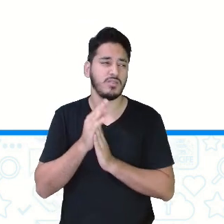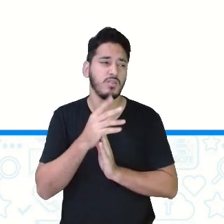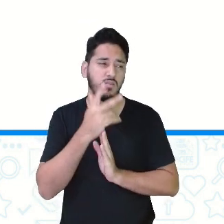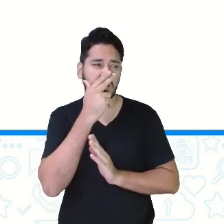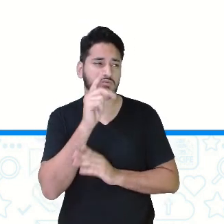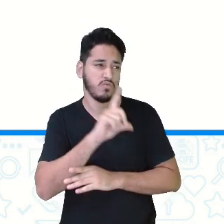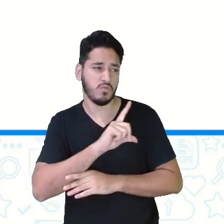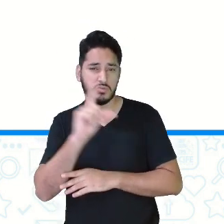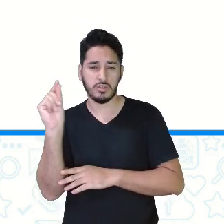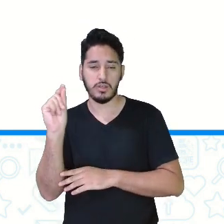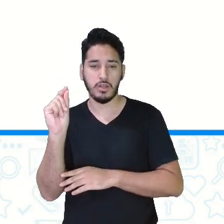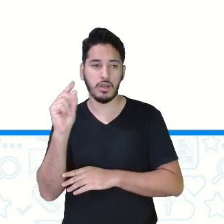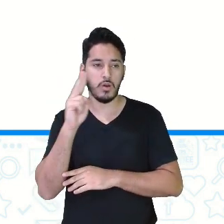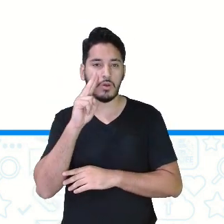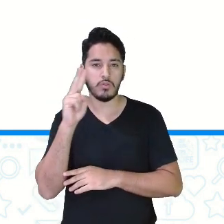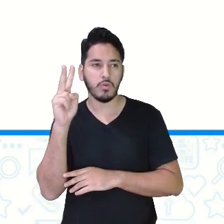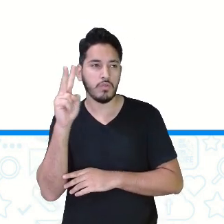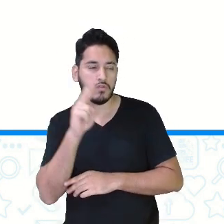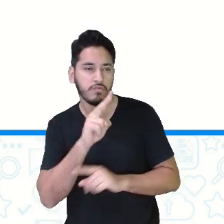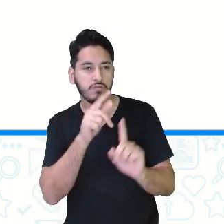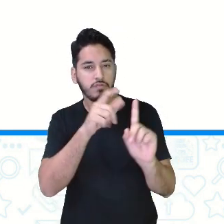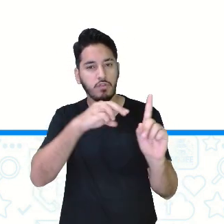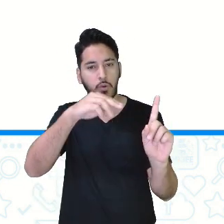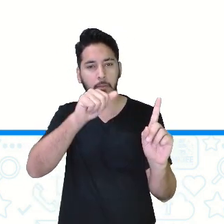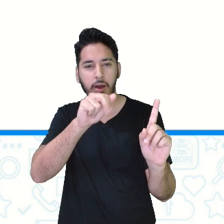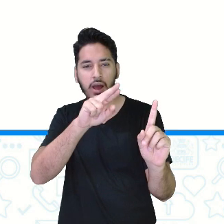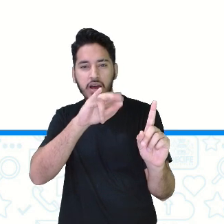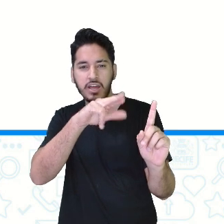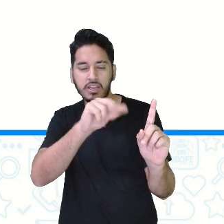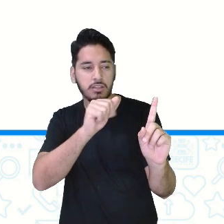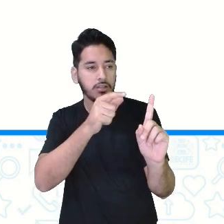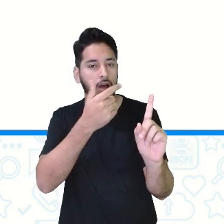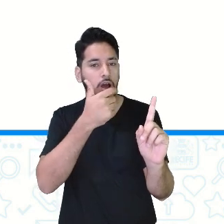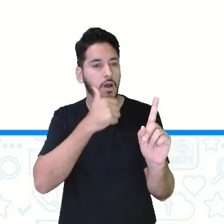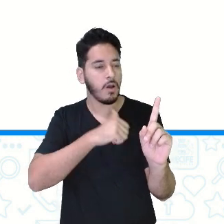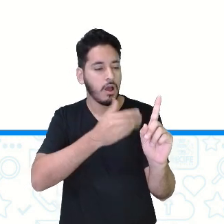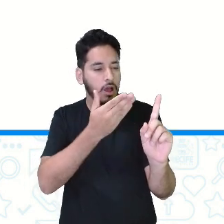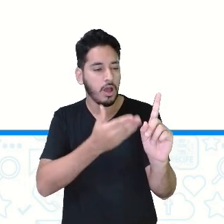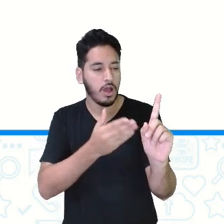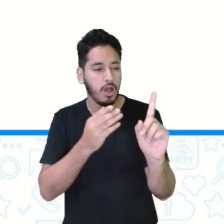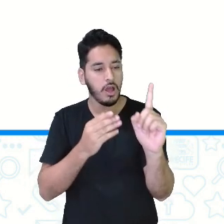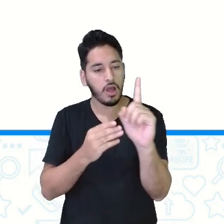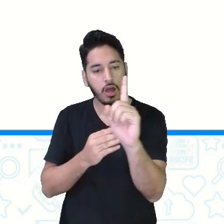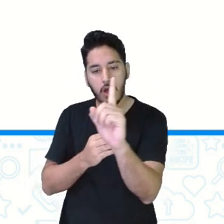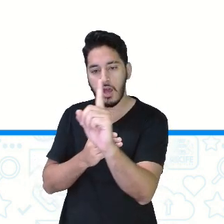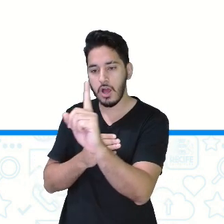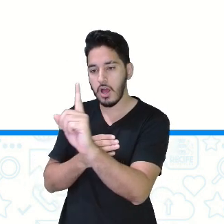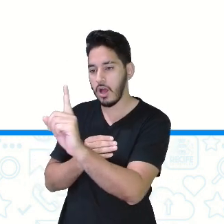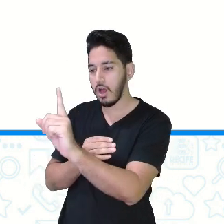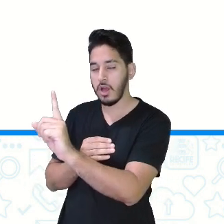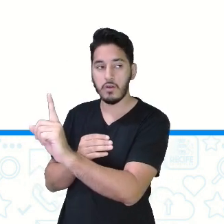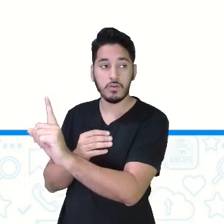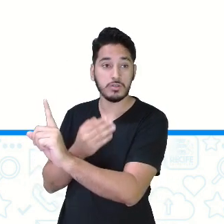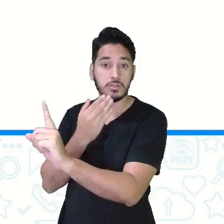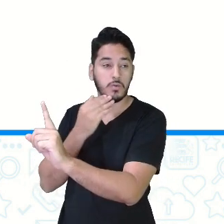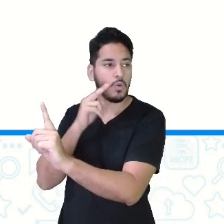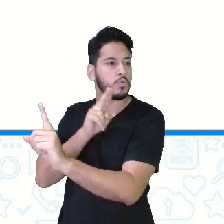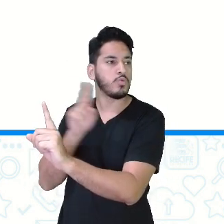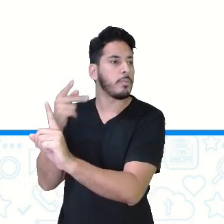retirar. Foi quando viu Marina entrar no salão. Ficou sabendo depois que seu nome era